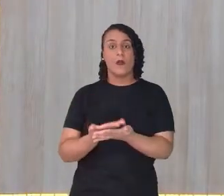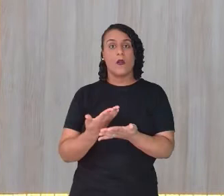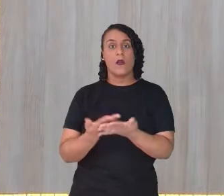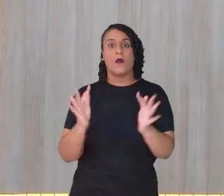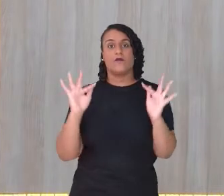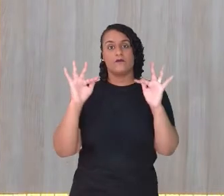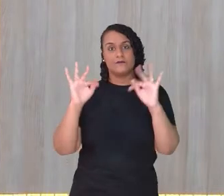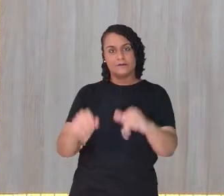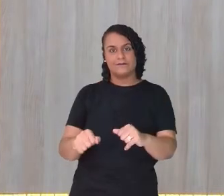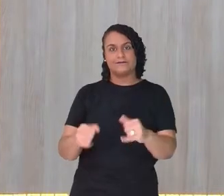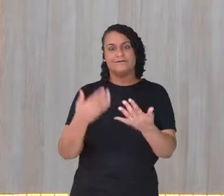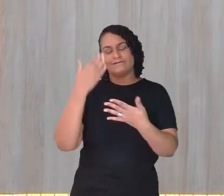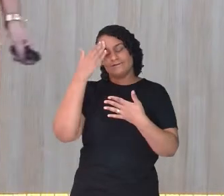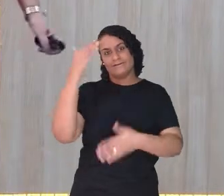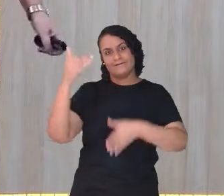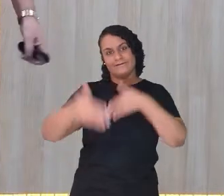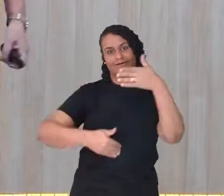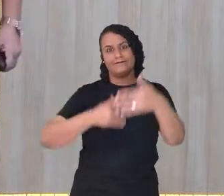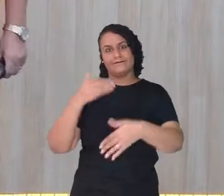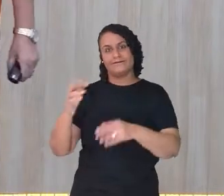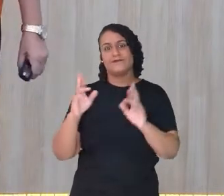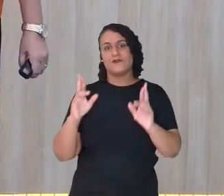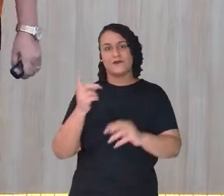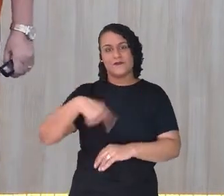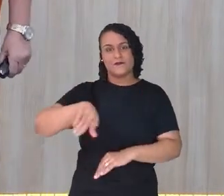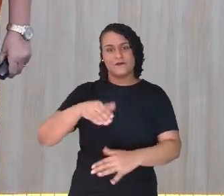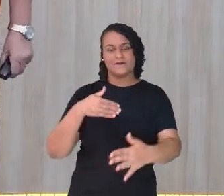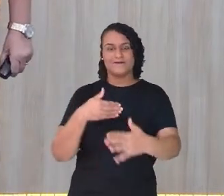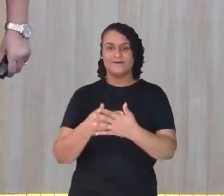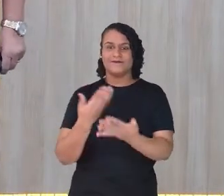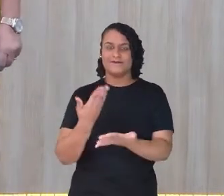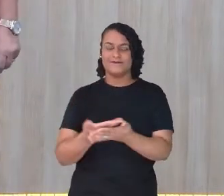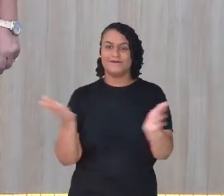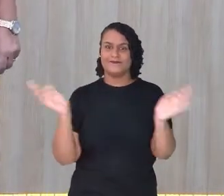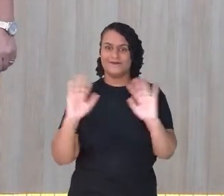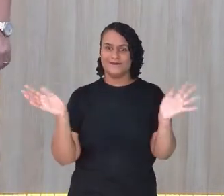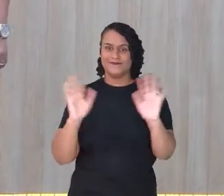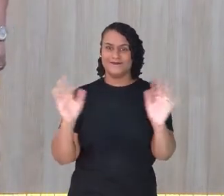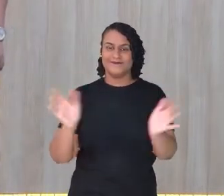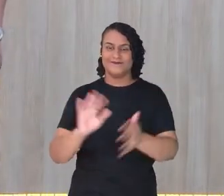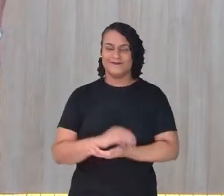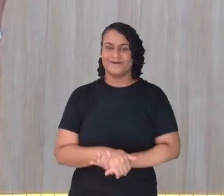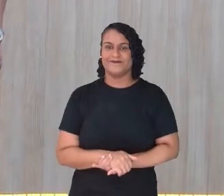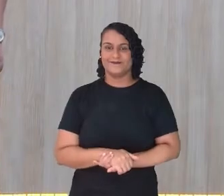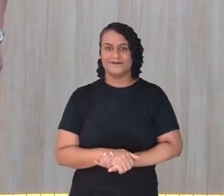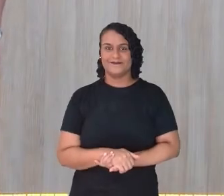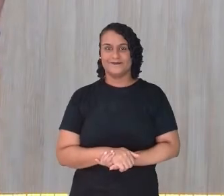Obrigada pela sua participação. Aguardamos vocês na próxima aula. Tchau, tchau, pessoal!